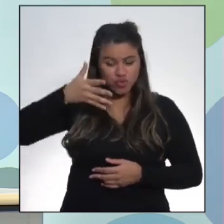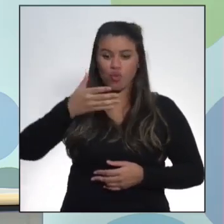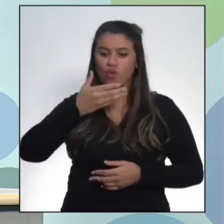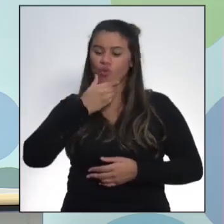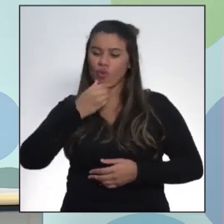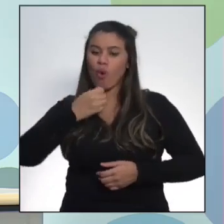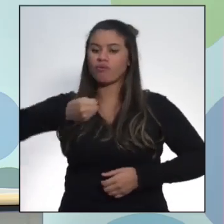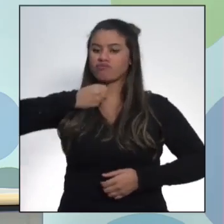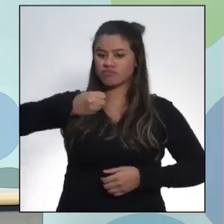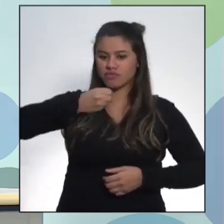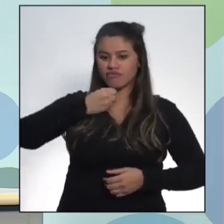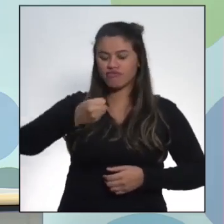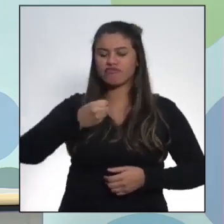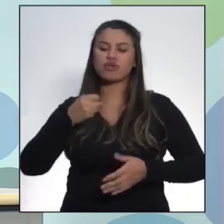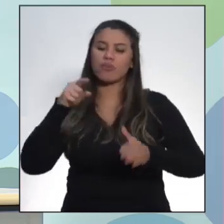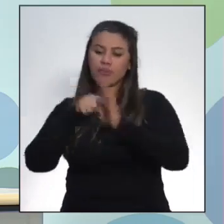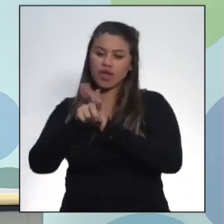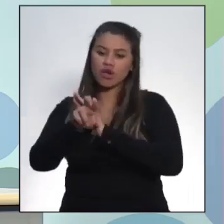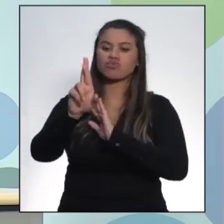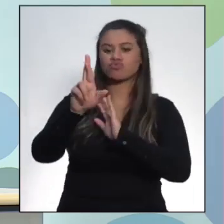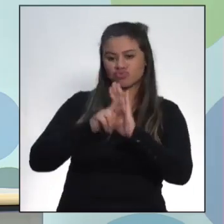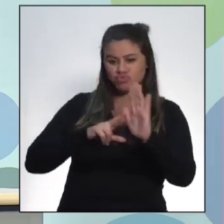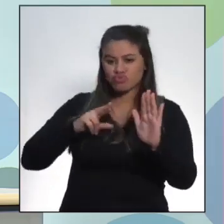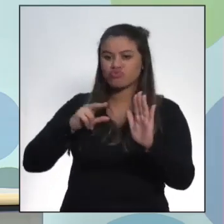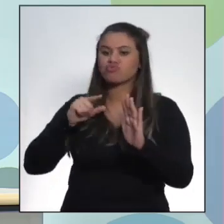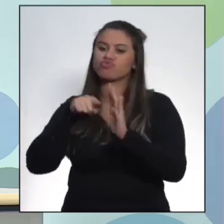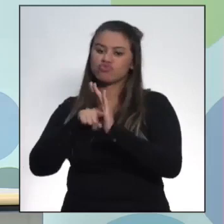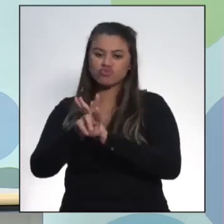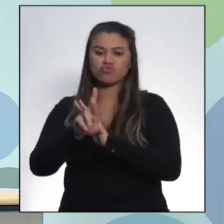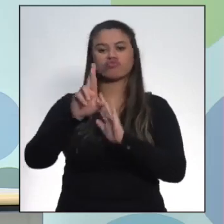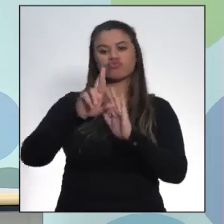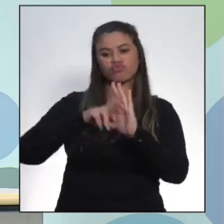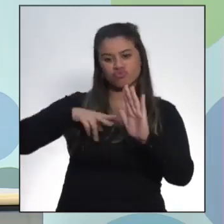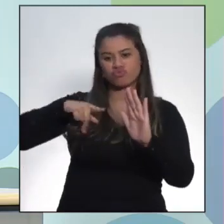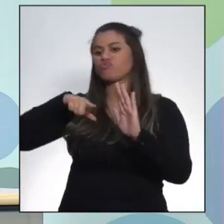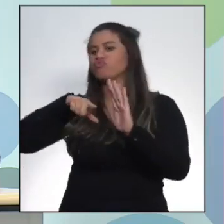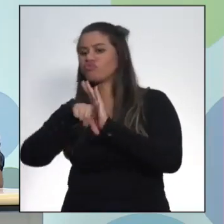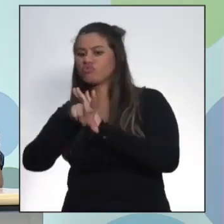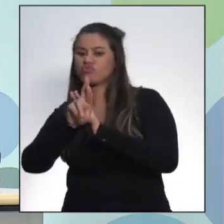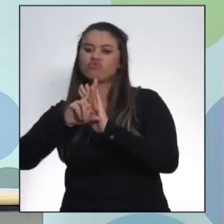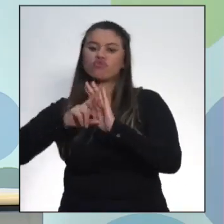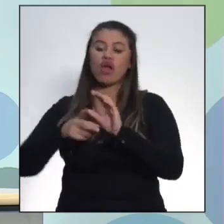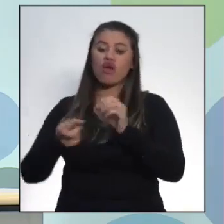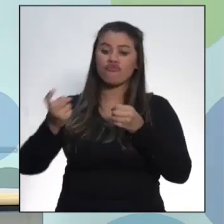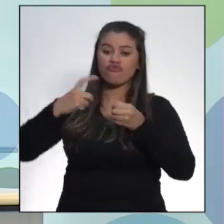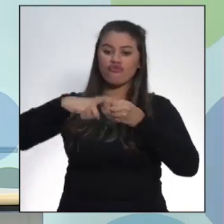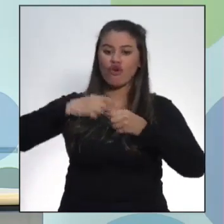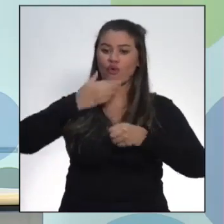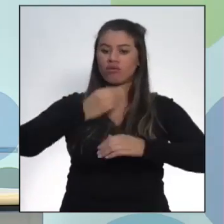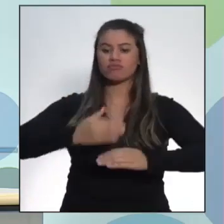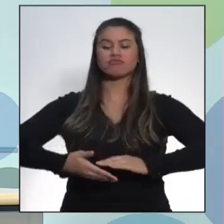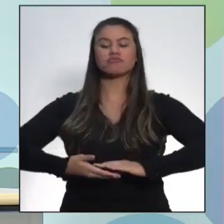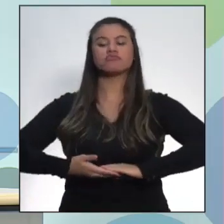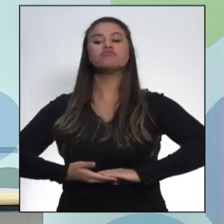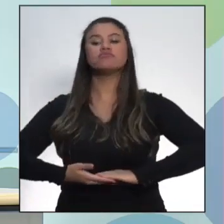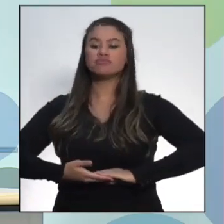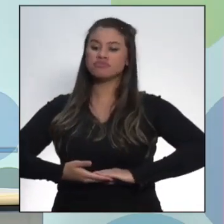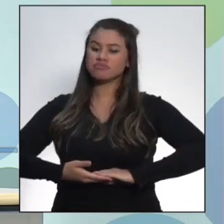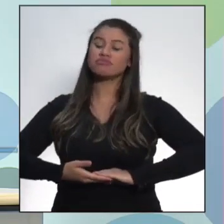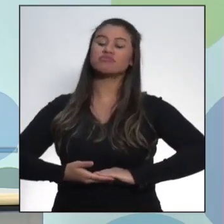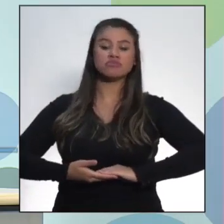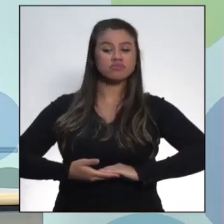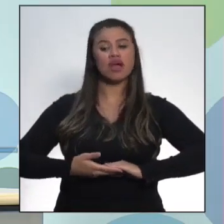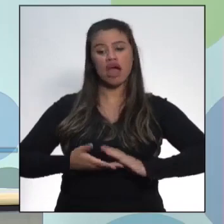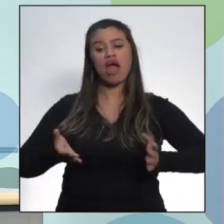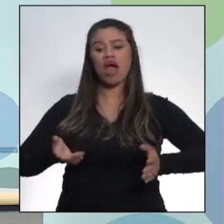dando a entrevista, o repórter pergunta, ele responde, o repórter pergunta, ele responde, volta para o âncora e o âncora pega e fala.